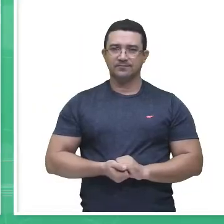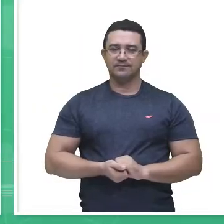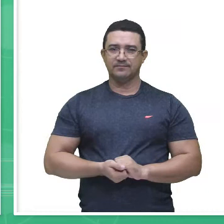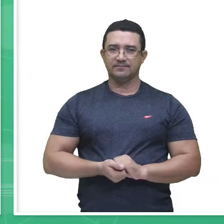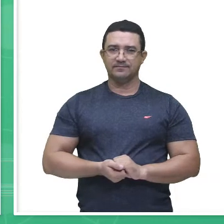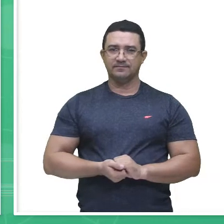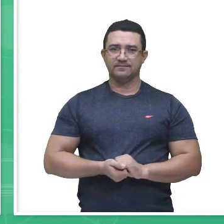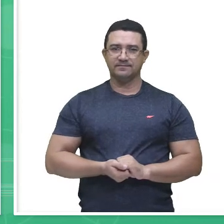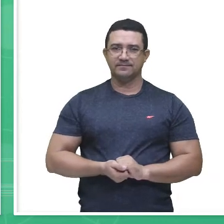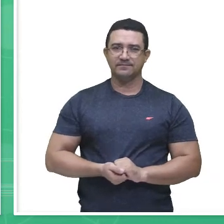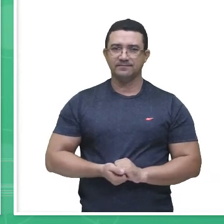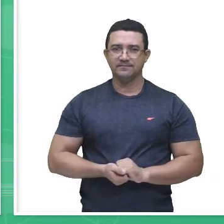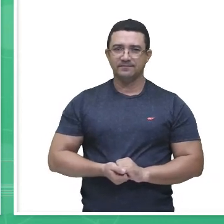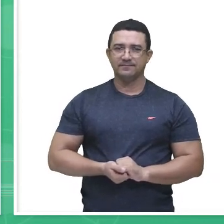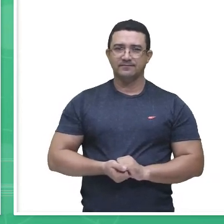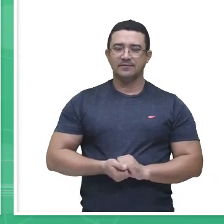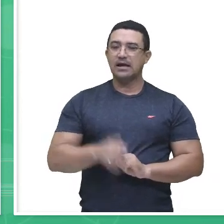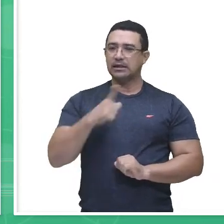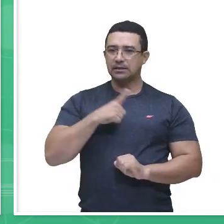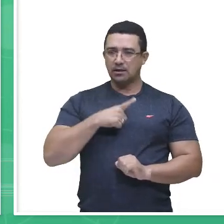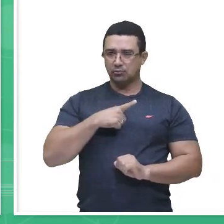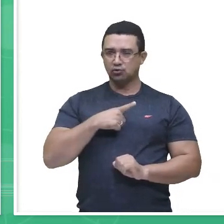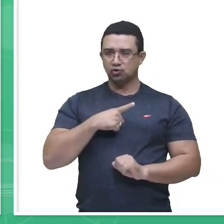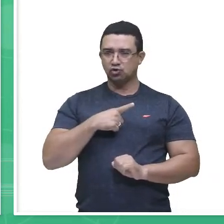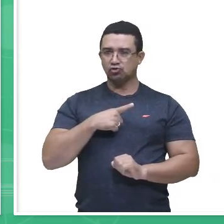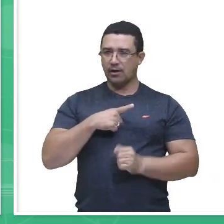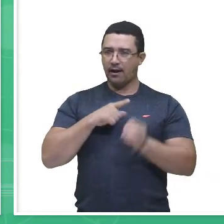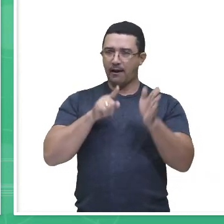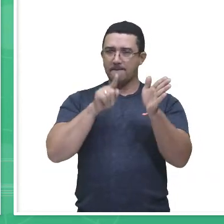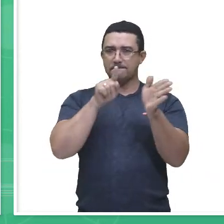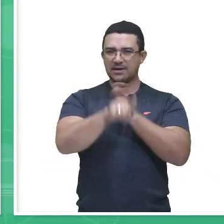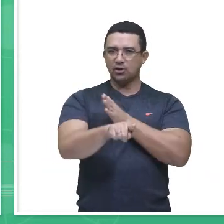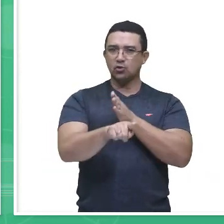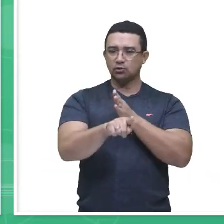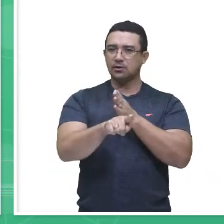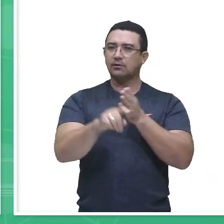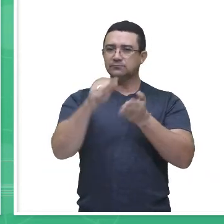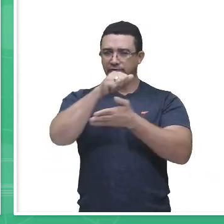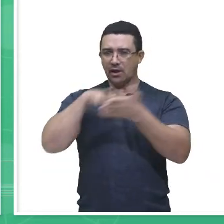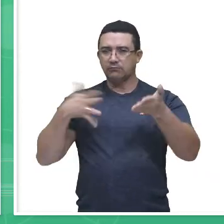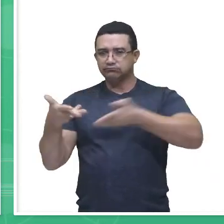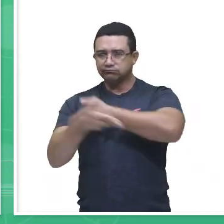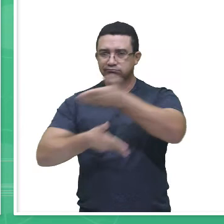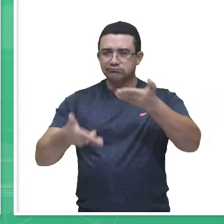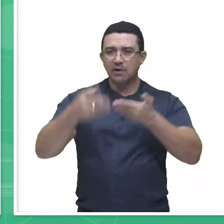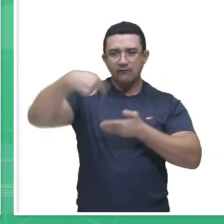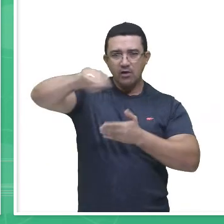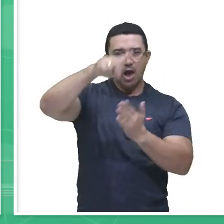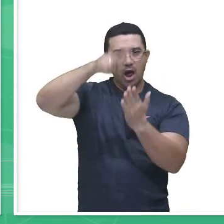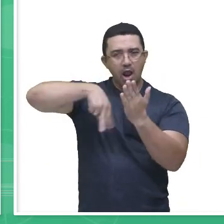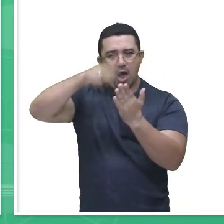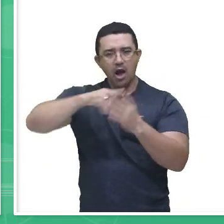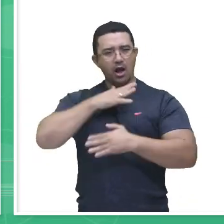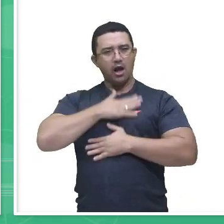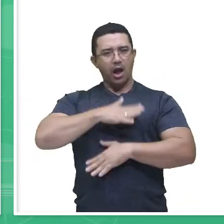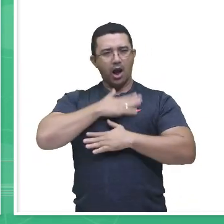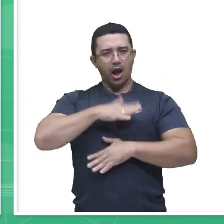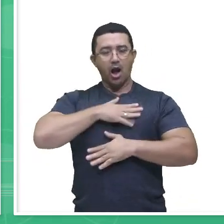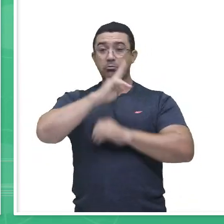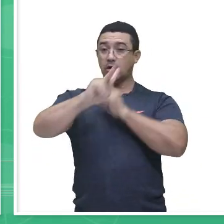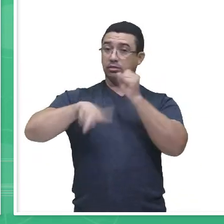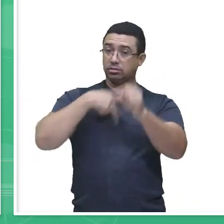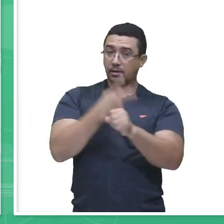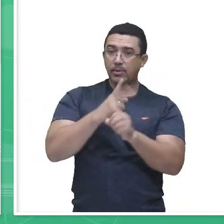Muito bem, então temos aí a nossa questão da DLI. Leiam o texto com calma e respondam